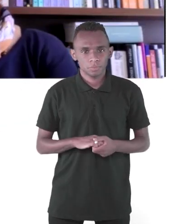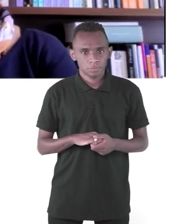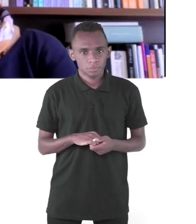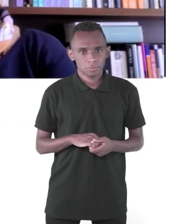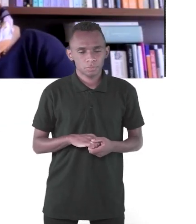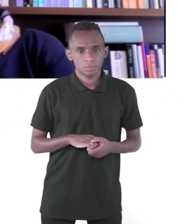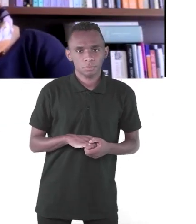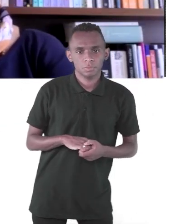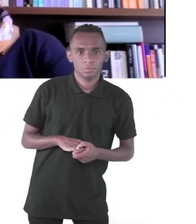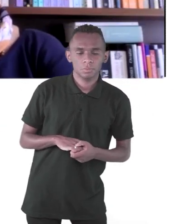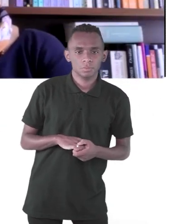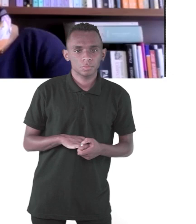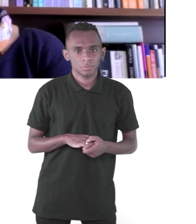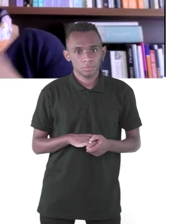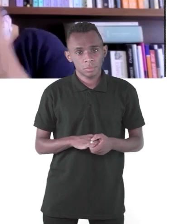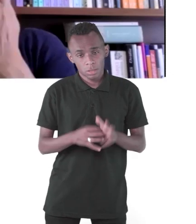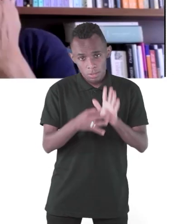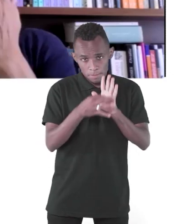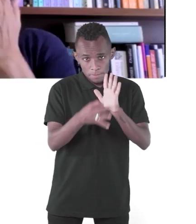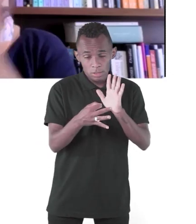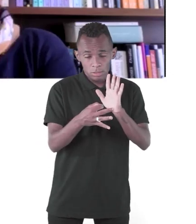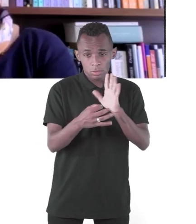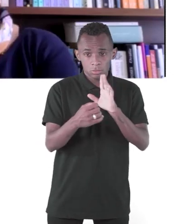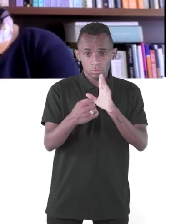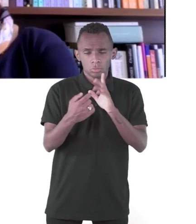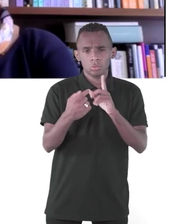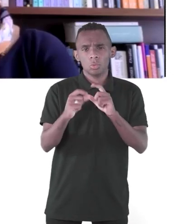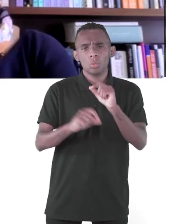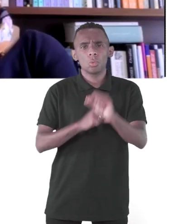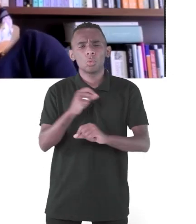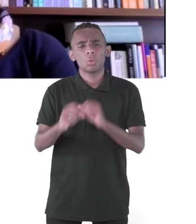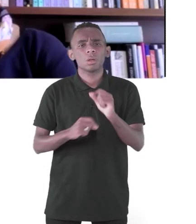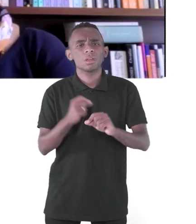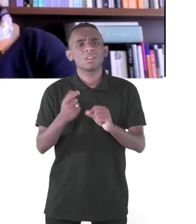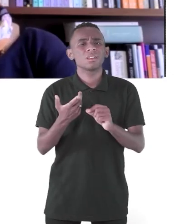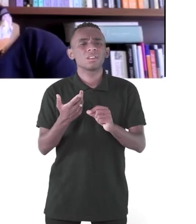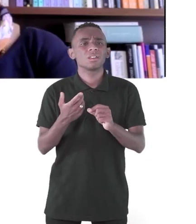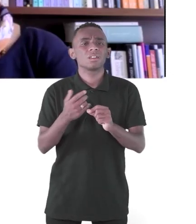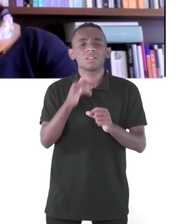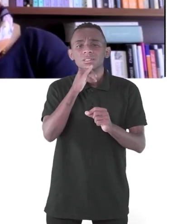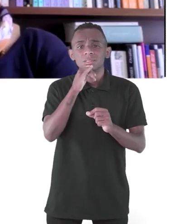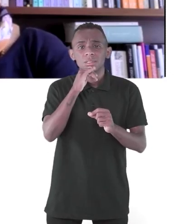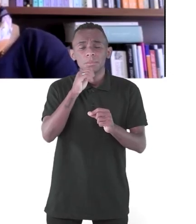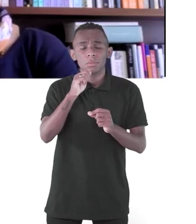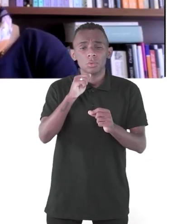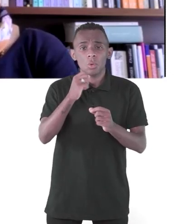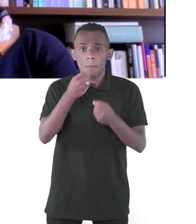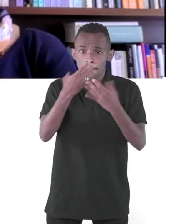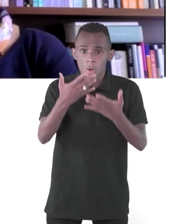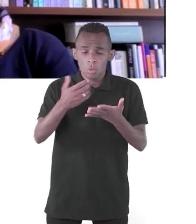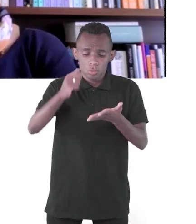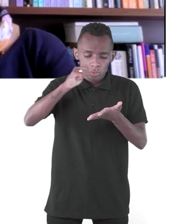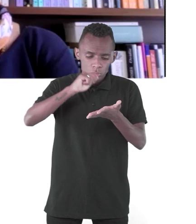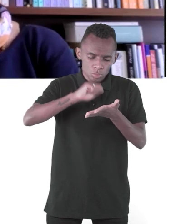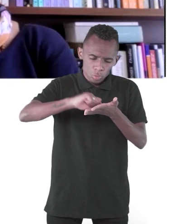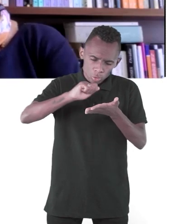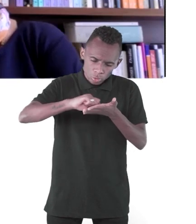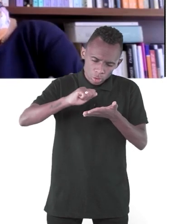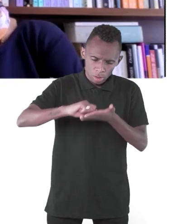Exatamente. Bom, na sua opinião, o que define um bom ou uma boa compositora?